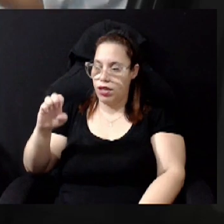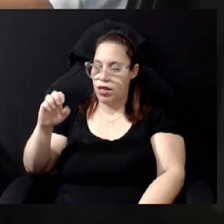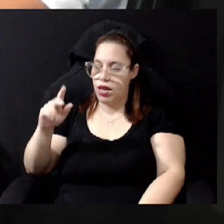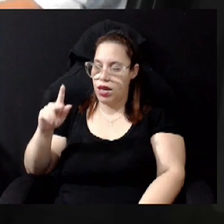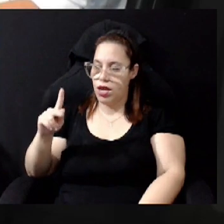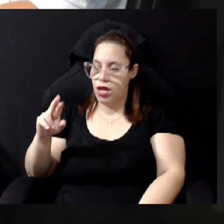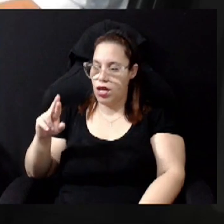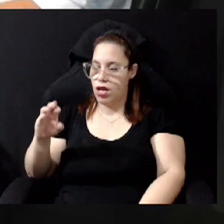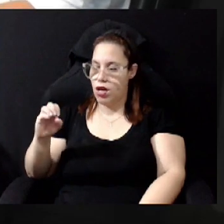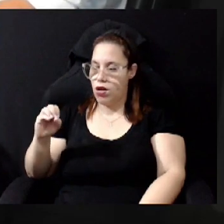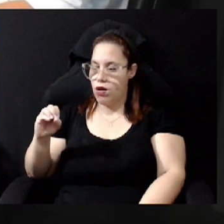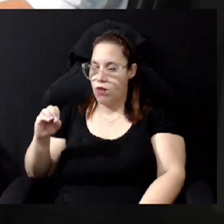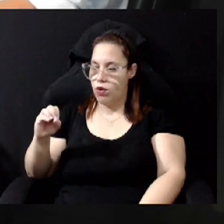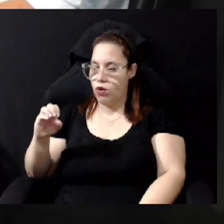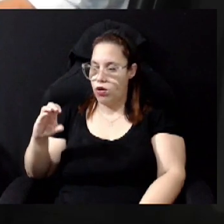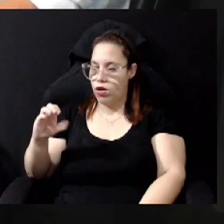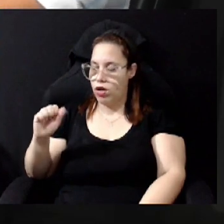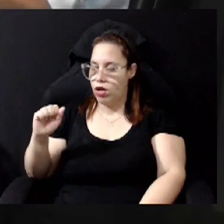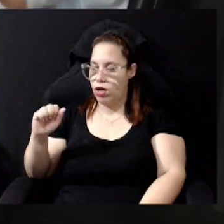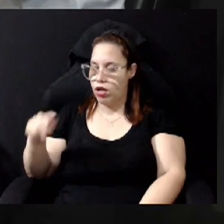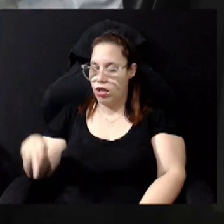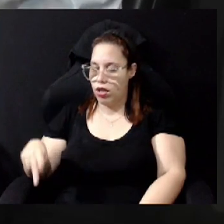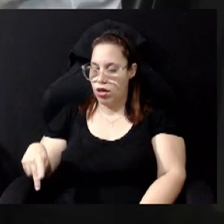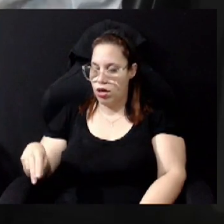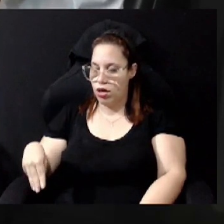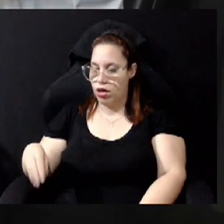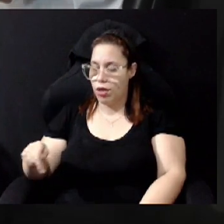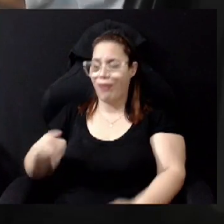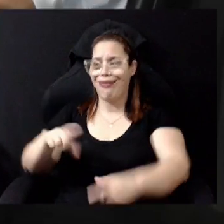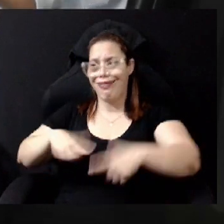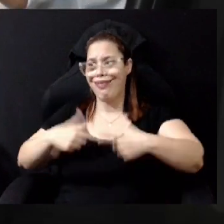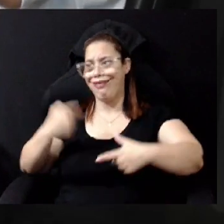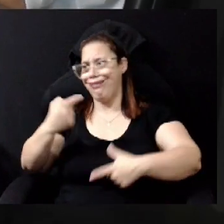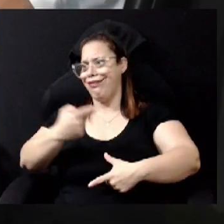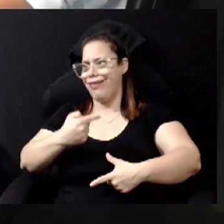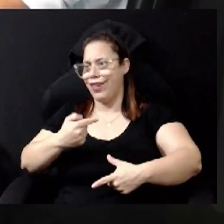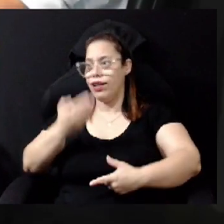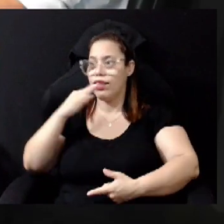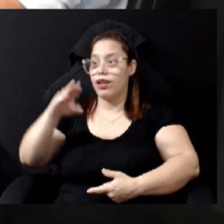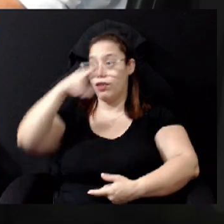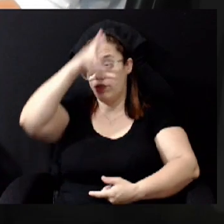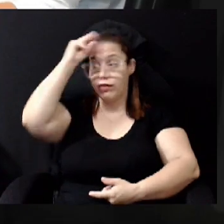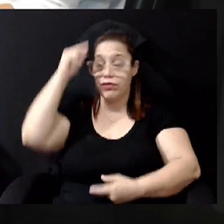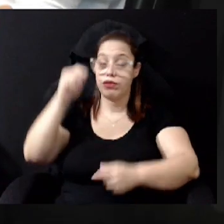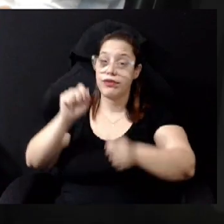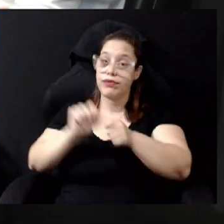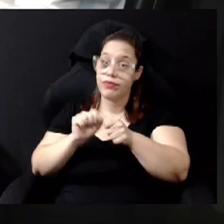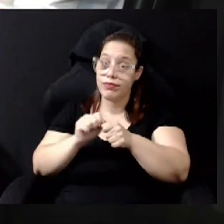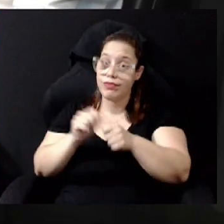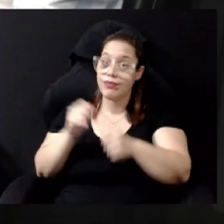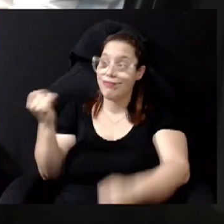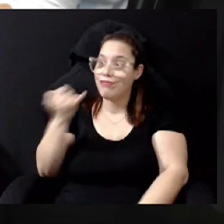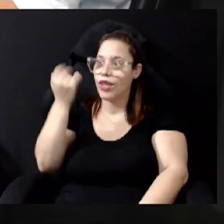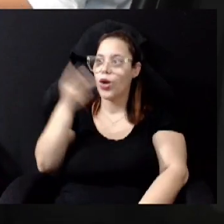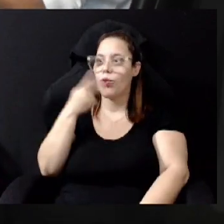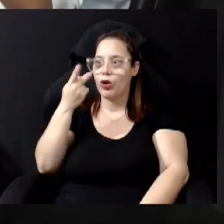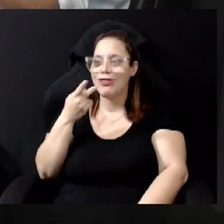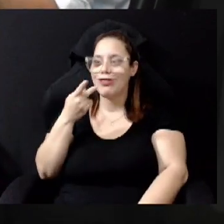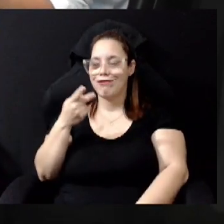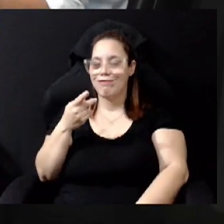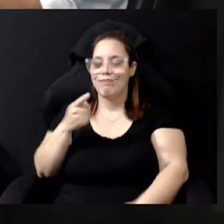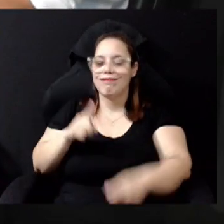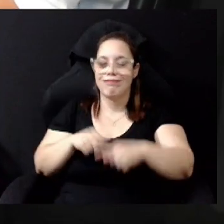né? Eu falo que nós, porque eu lutei pra caramba, né? Mas quem fez foi o prefeito, é importante ressaltar, mas mais uma creche